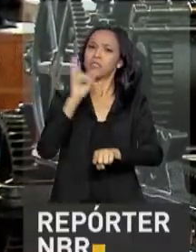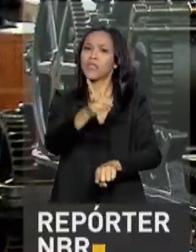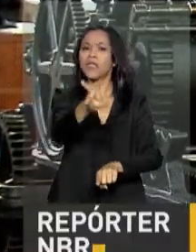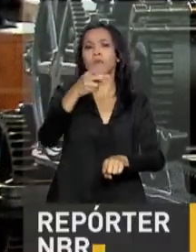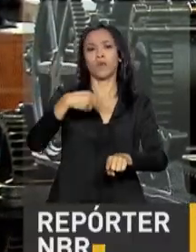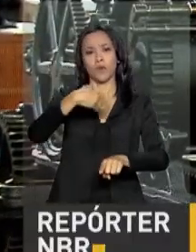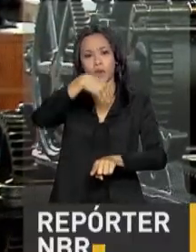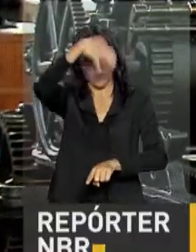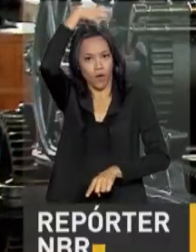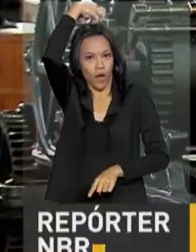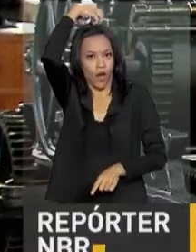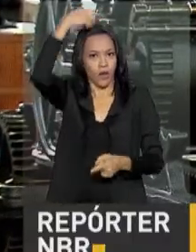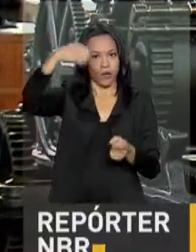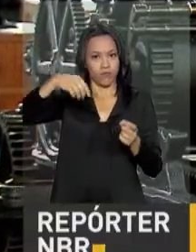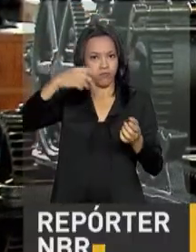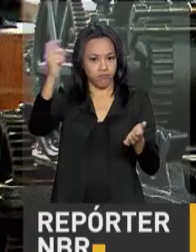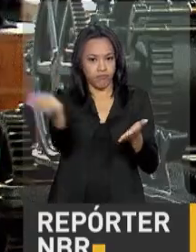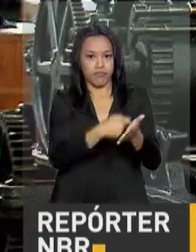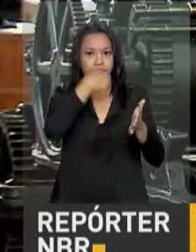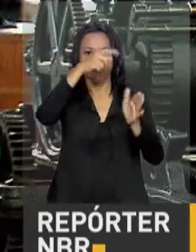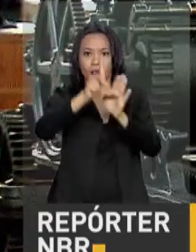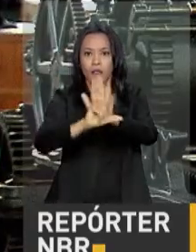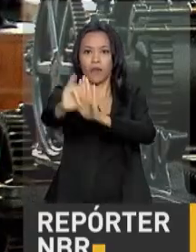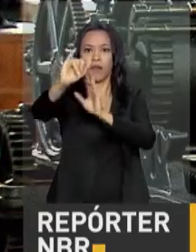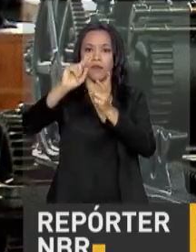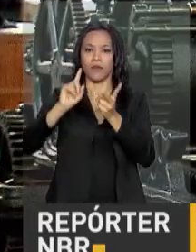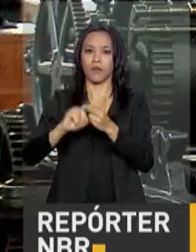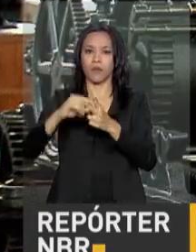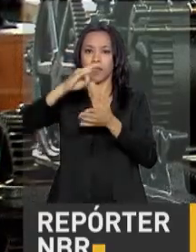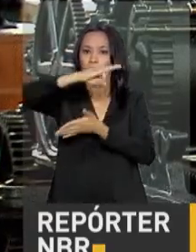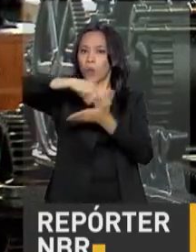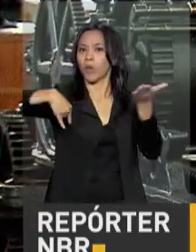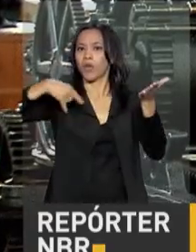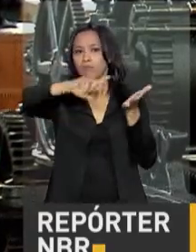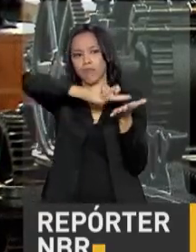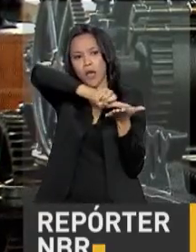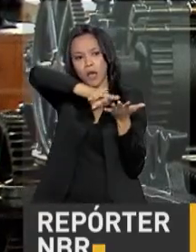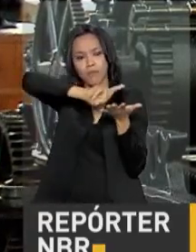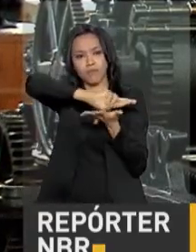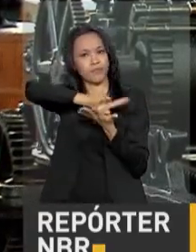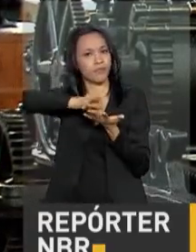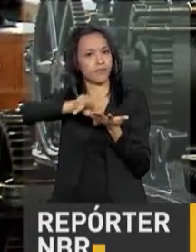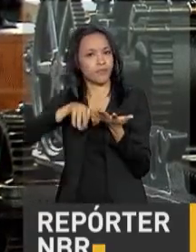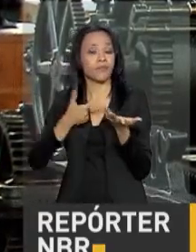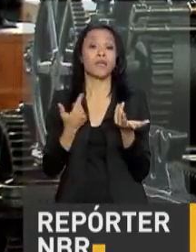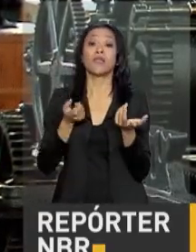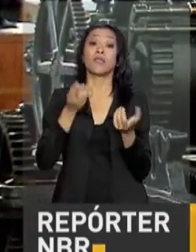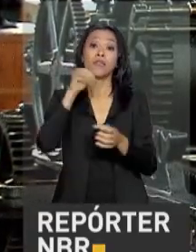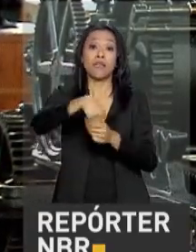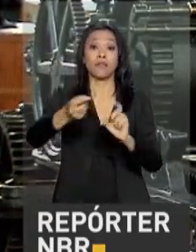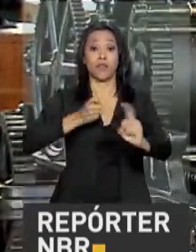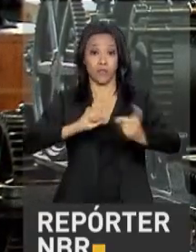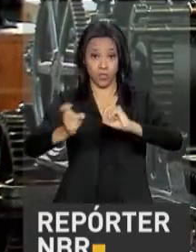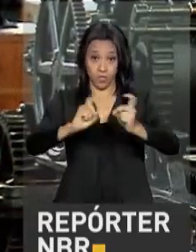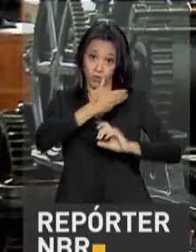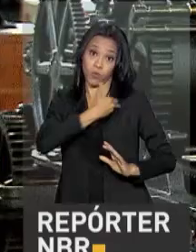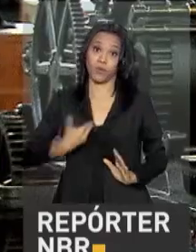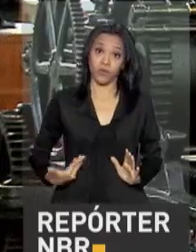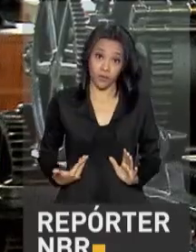oficiais, leis, decretos, portarias, que regulam a vida de governo e sociedade desde